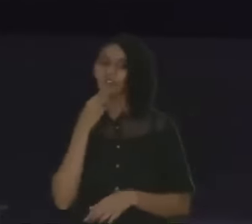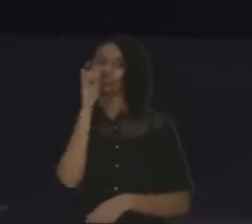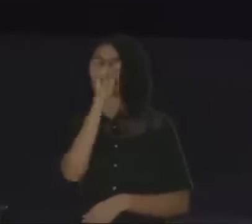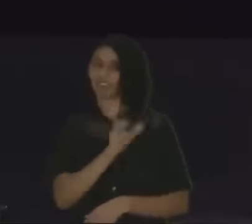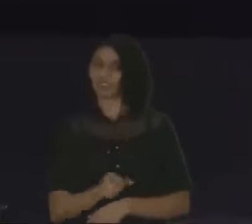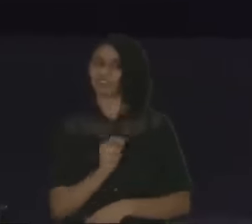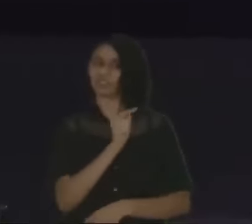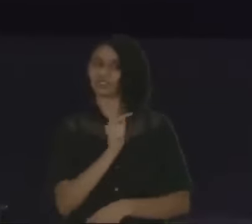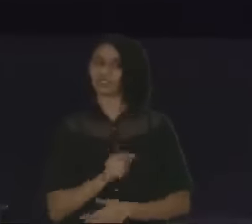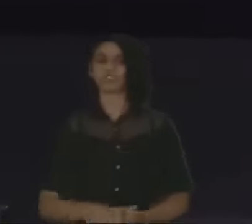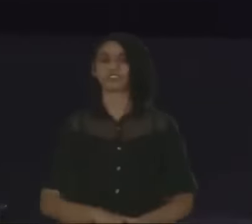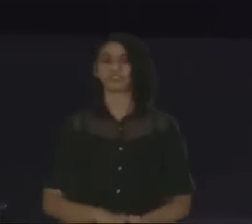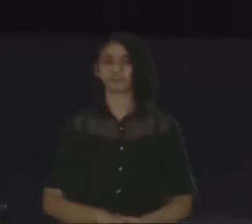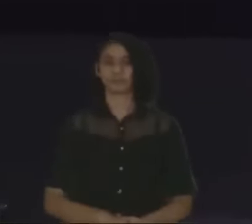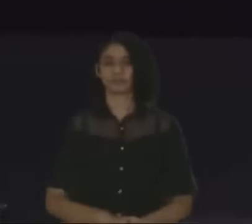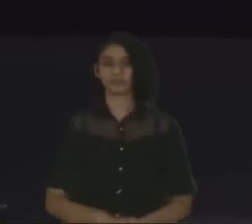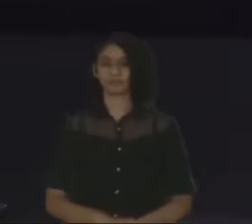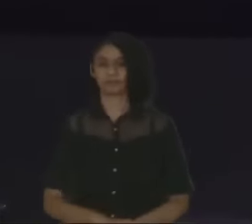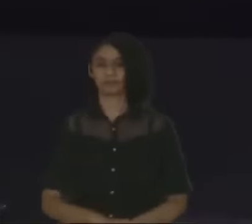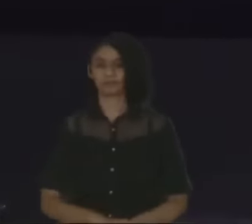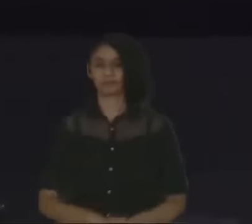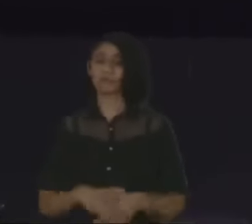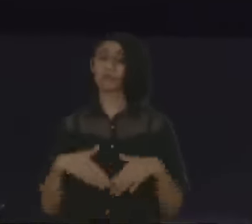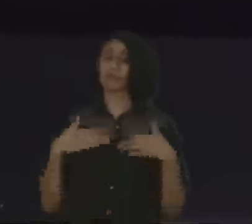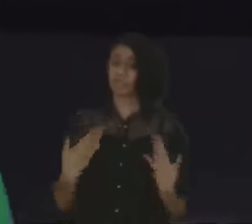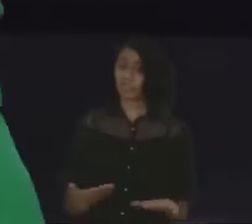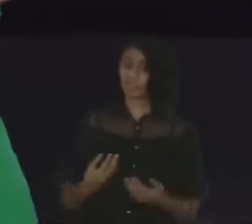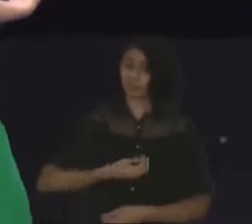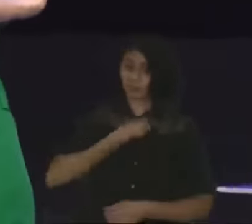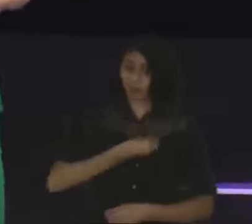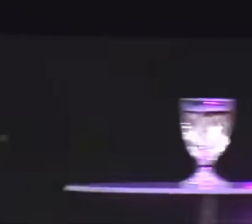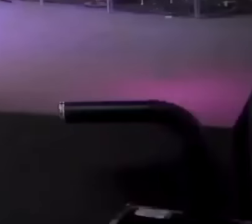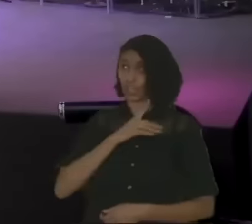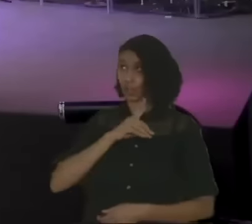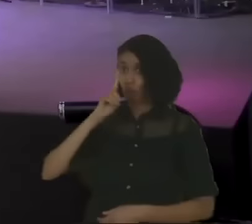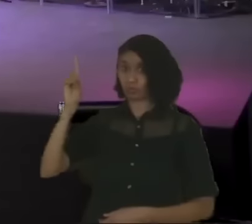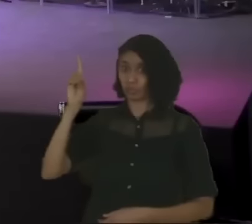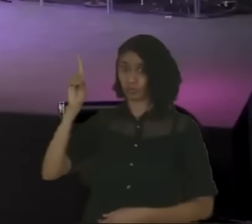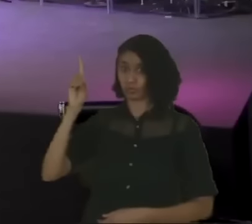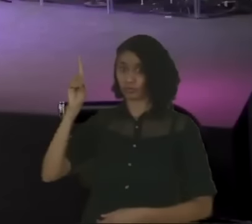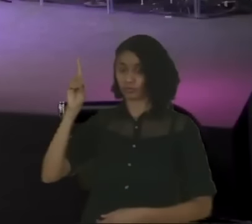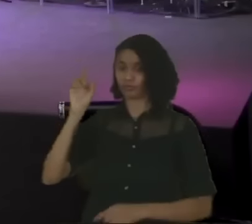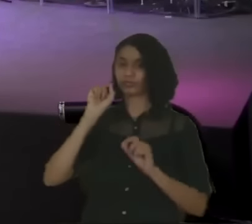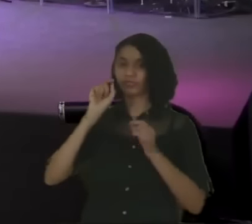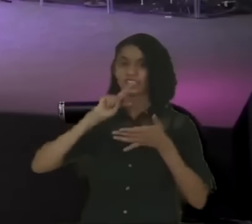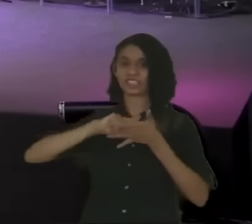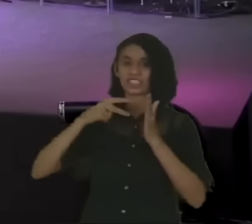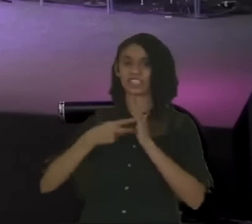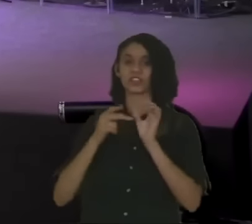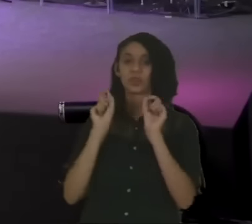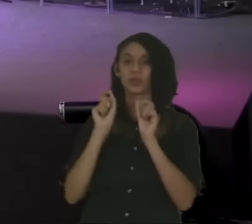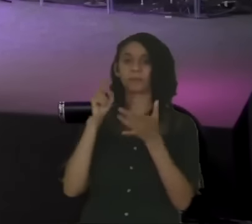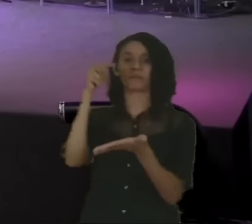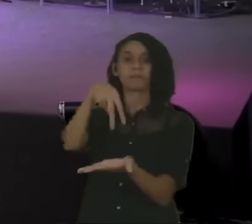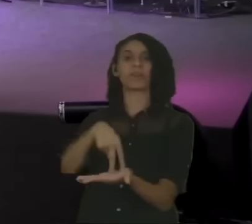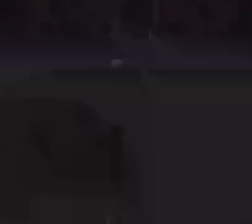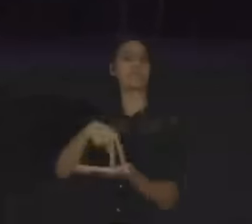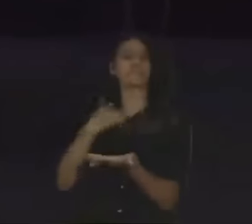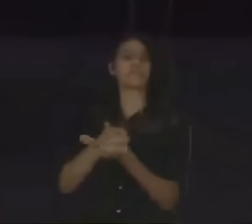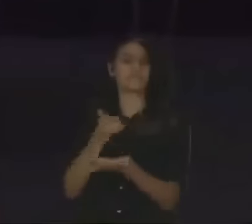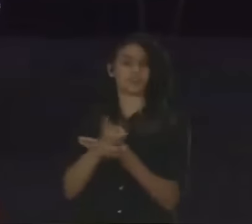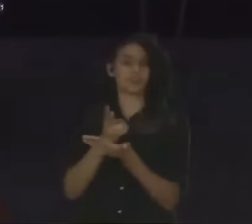tu és em vida com Deus é sobre permanência onde é que